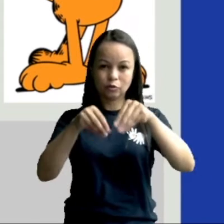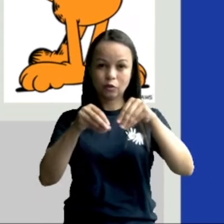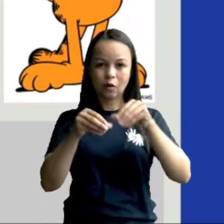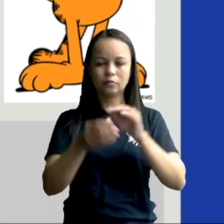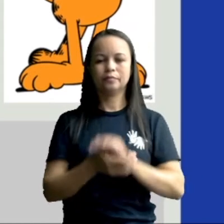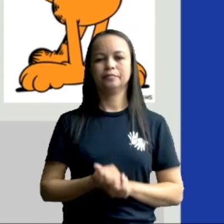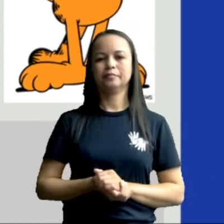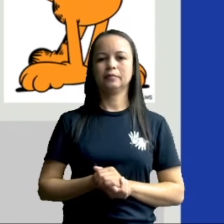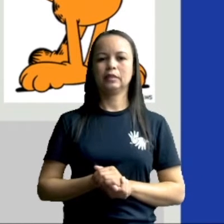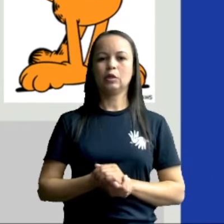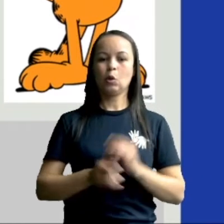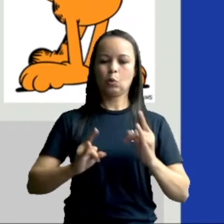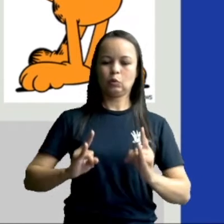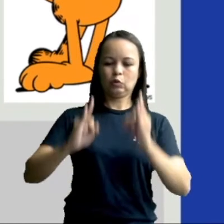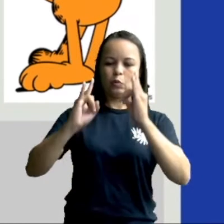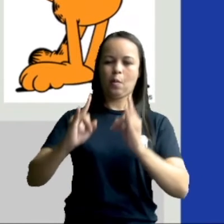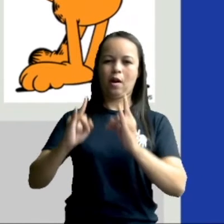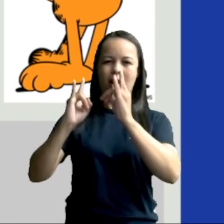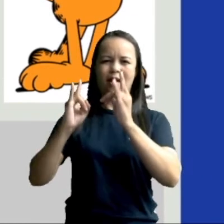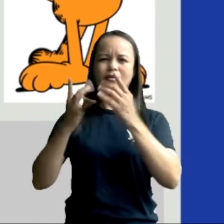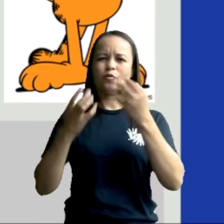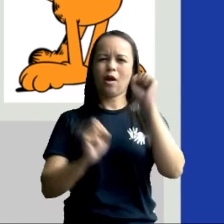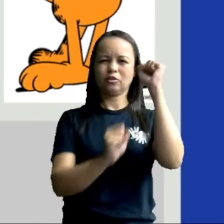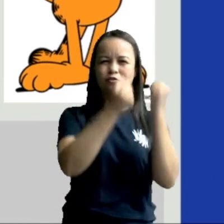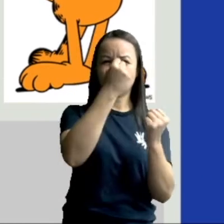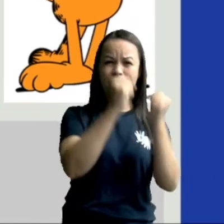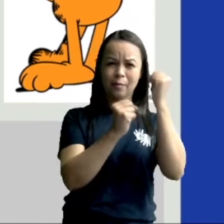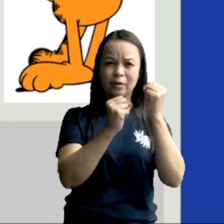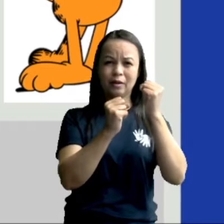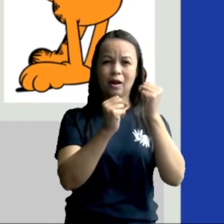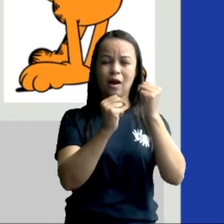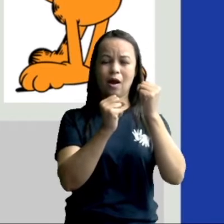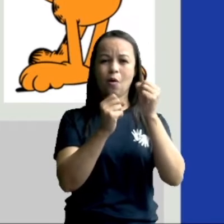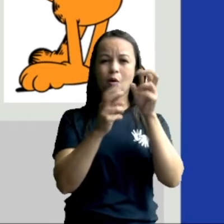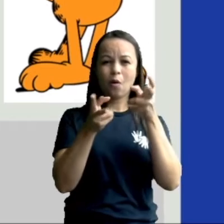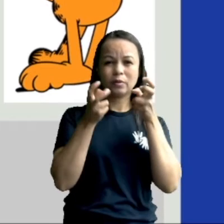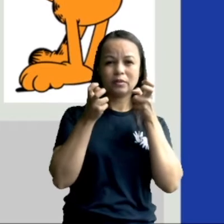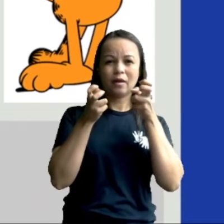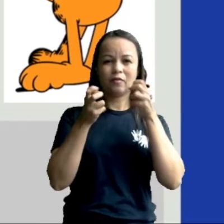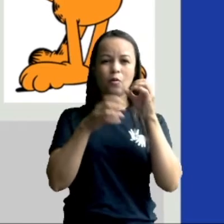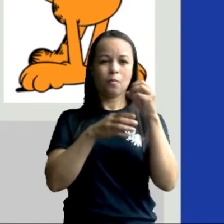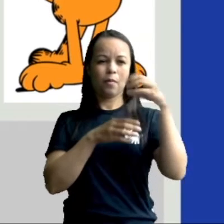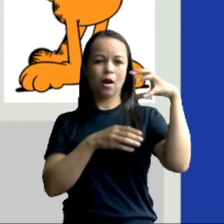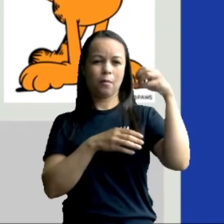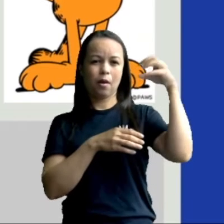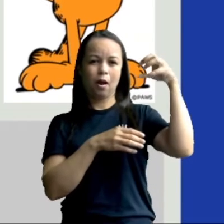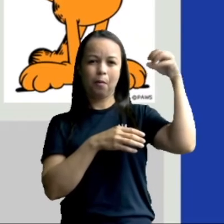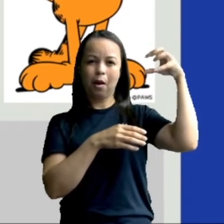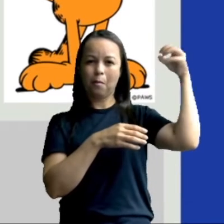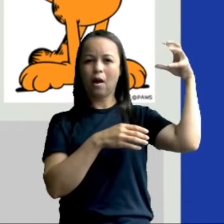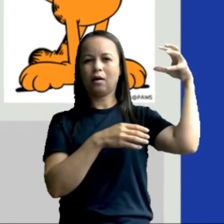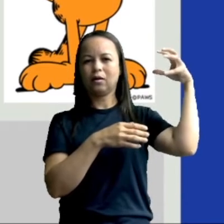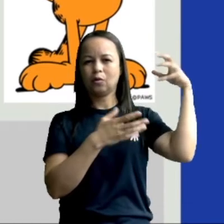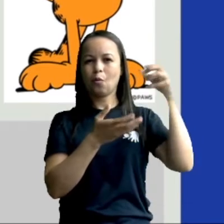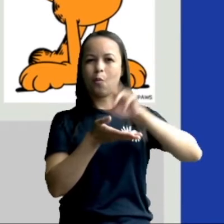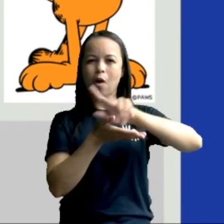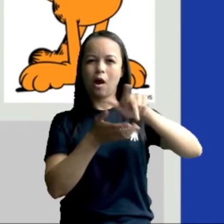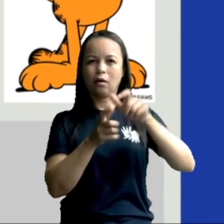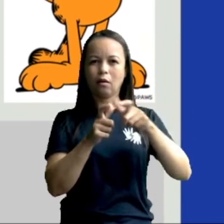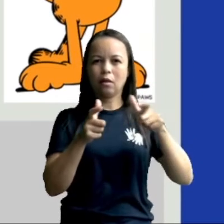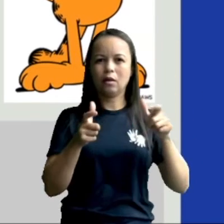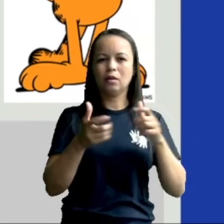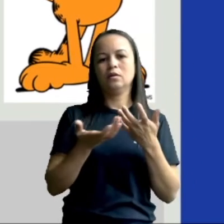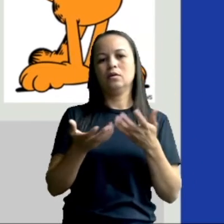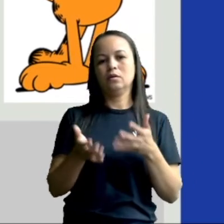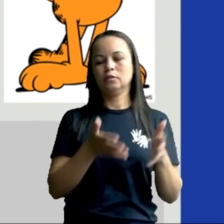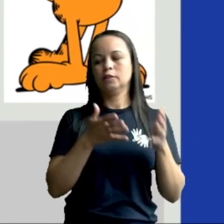Os prédios, as fábricas, olha a quantidade de fumaça sendo aí lançada no ar. Olha a